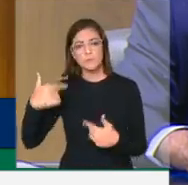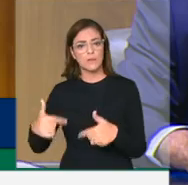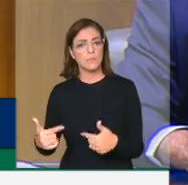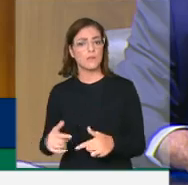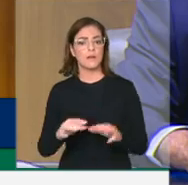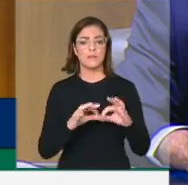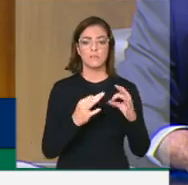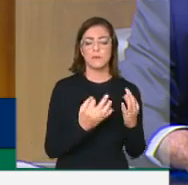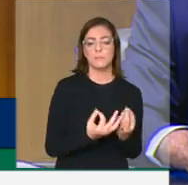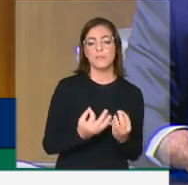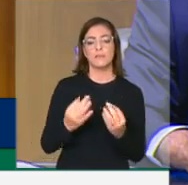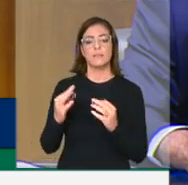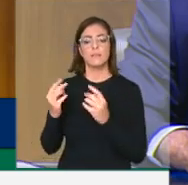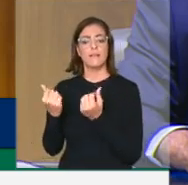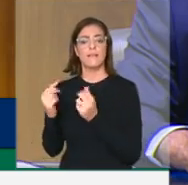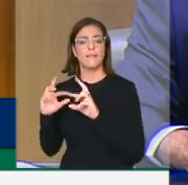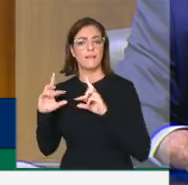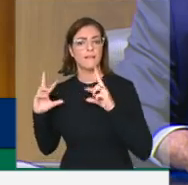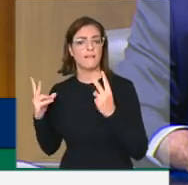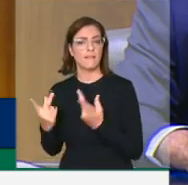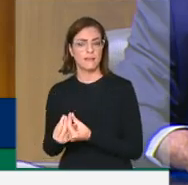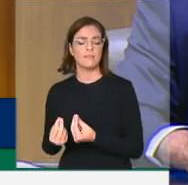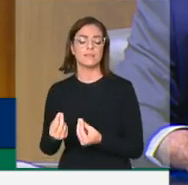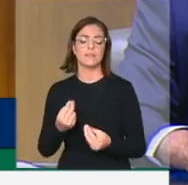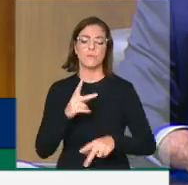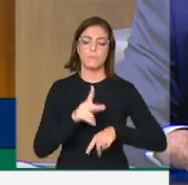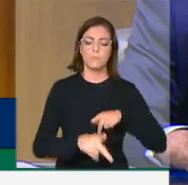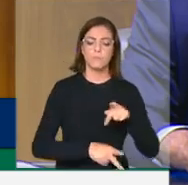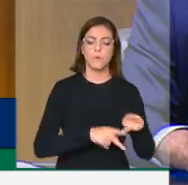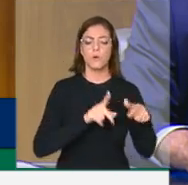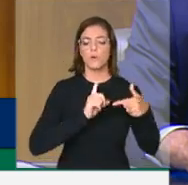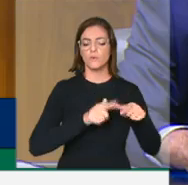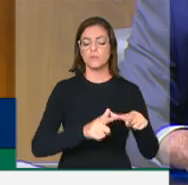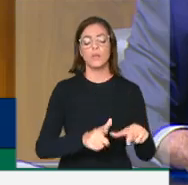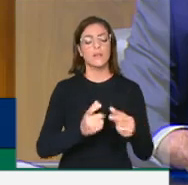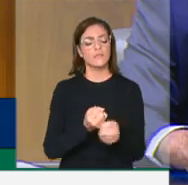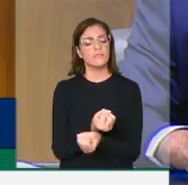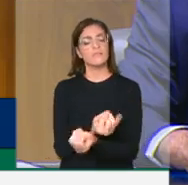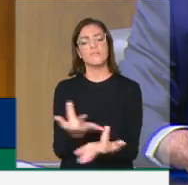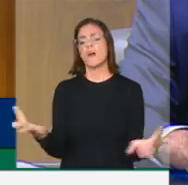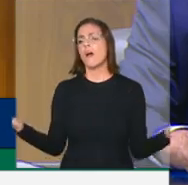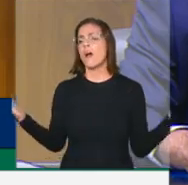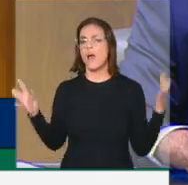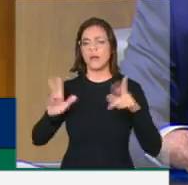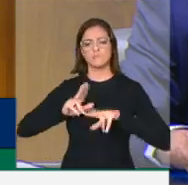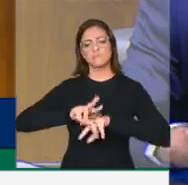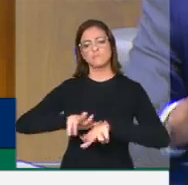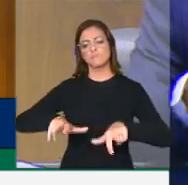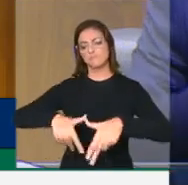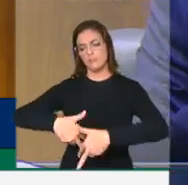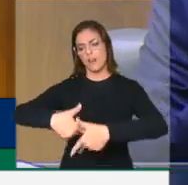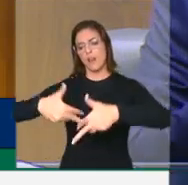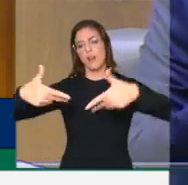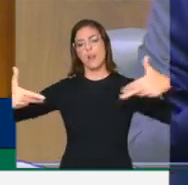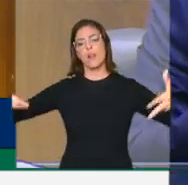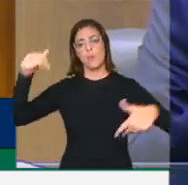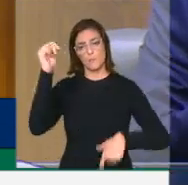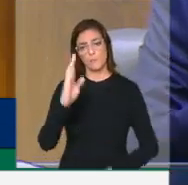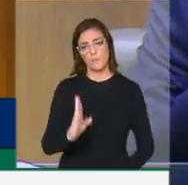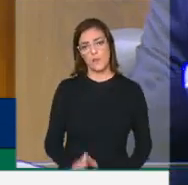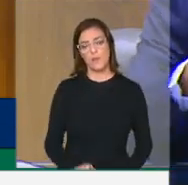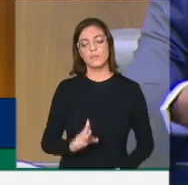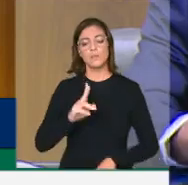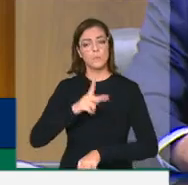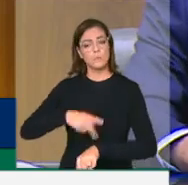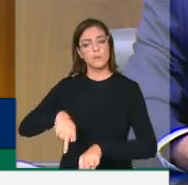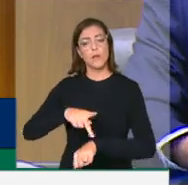famílias, heranças identitárias, povos originários e diversas etnias de um país que possui na sua